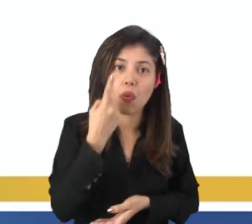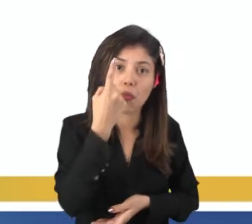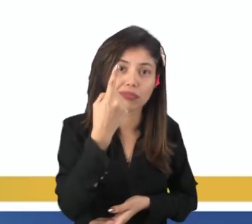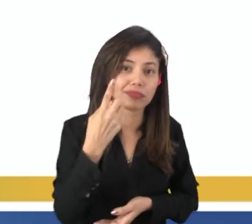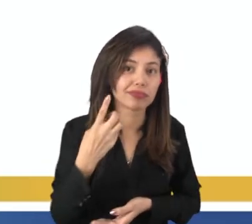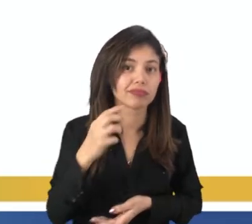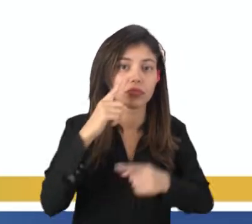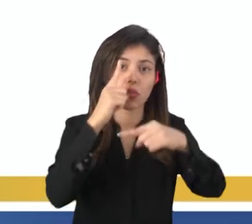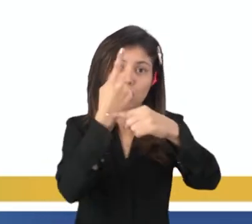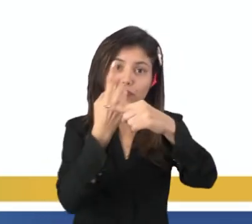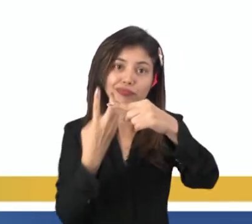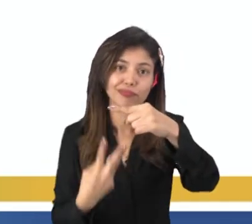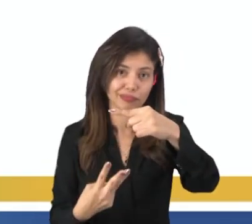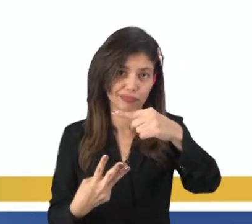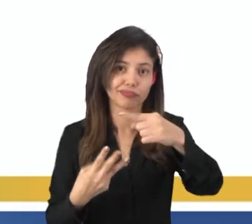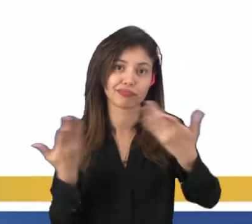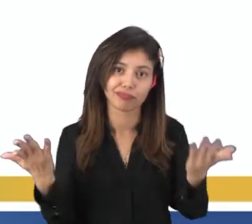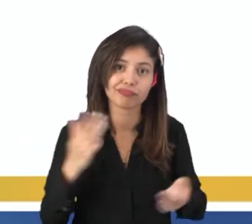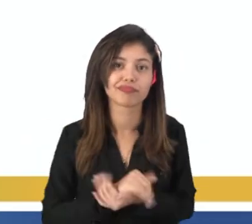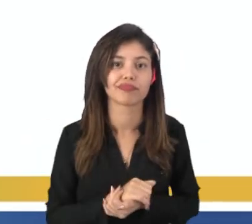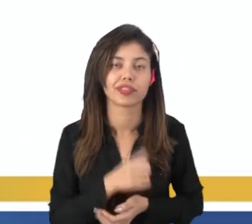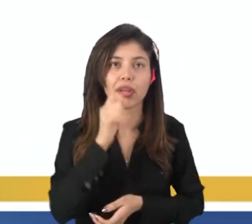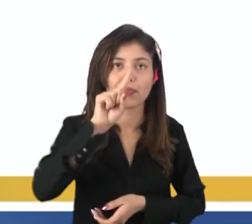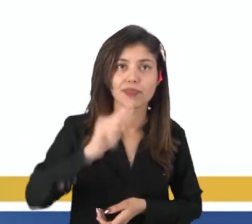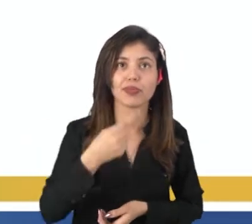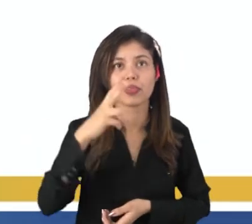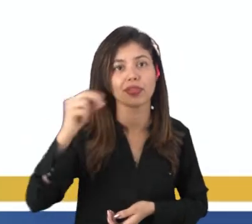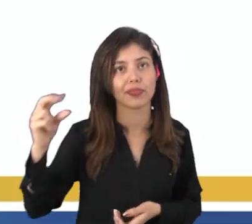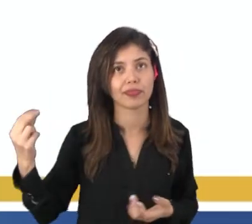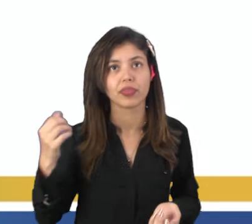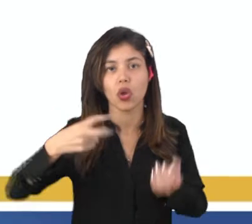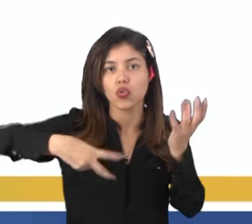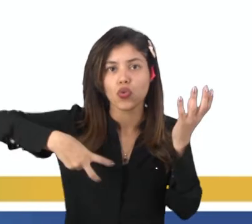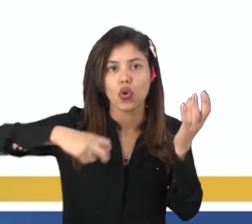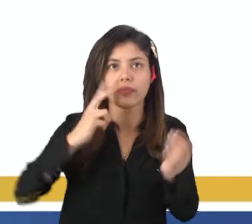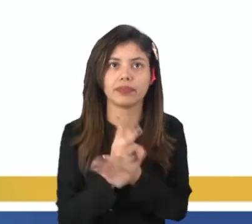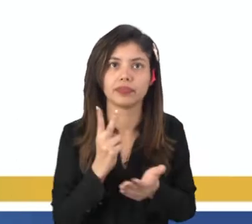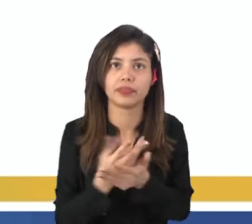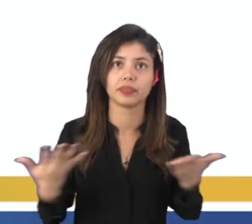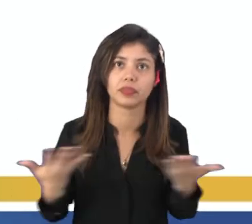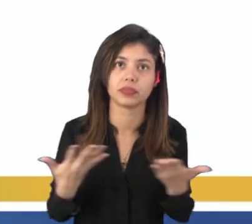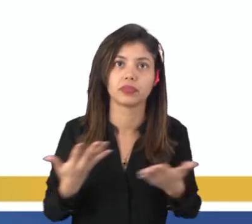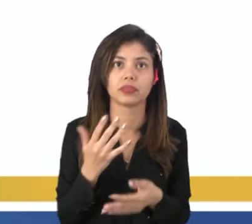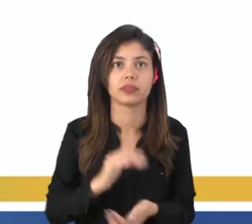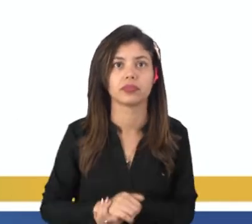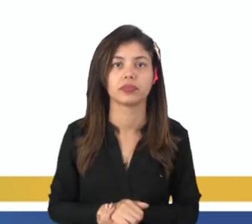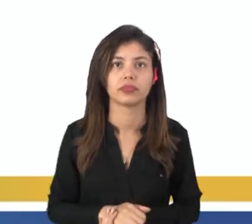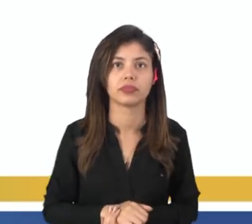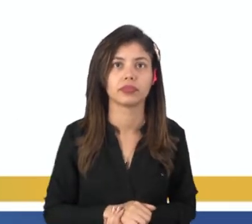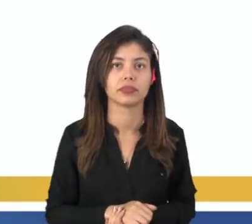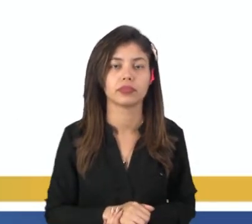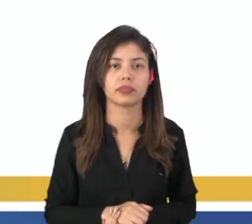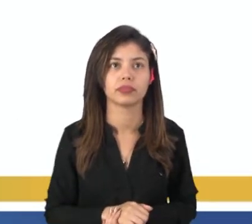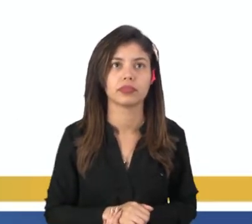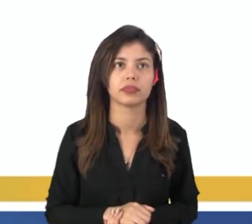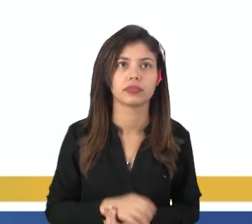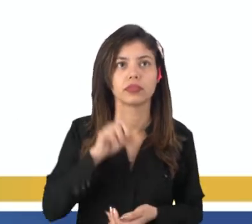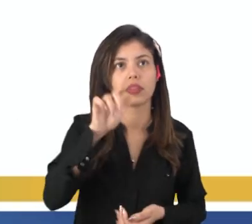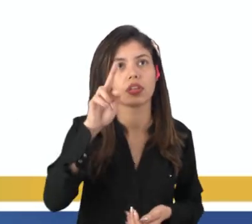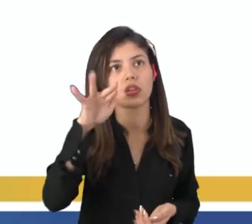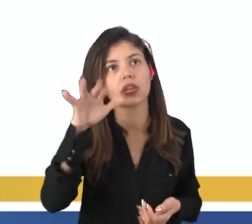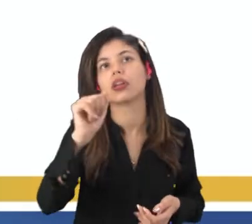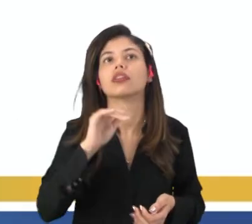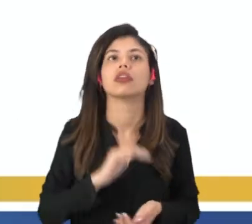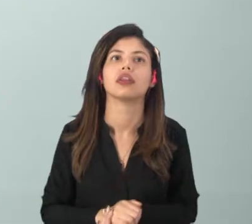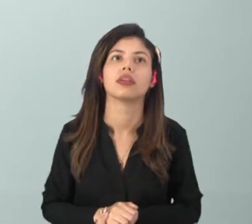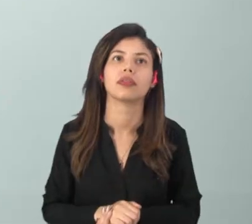existia lá em 1500. Porque esse bioma vem sendo explorado muito ao longo do tempo, tá? Então, o que tem hoje tá ali nas faixas litorâneas